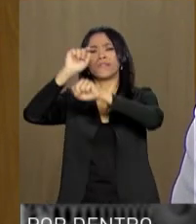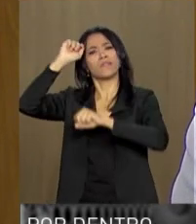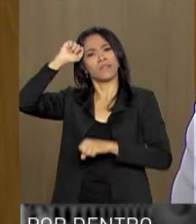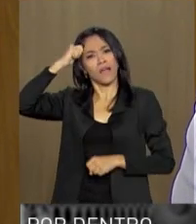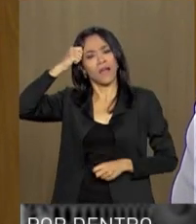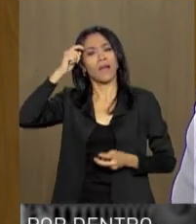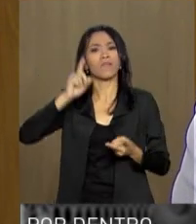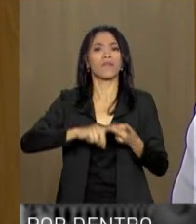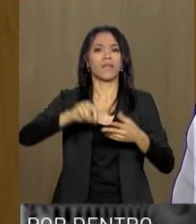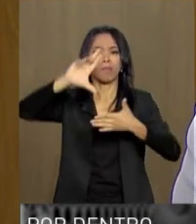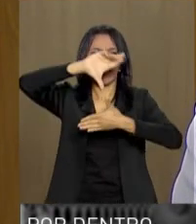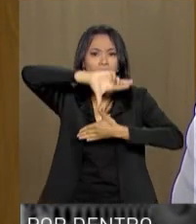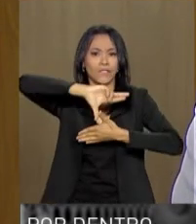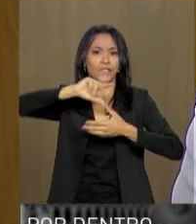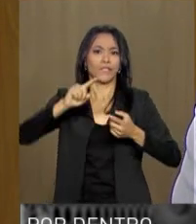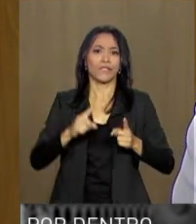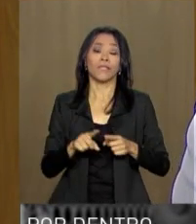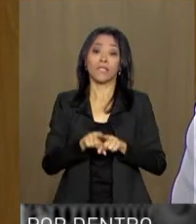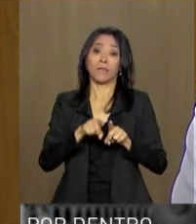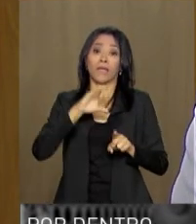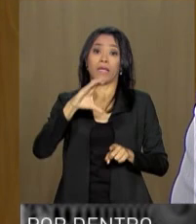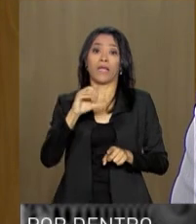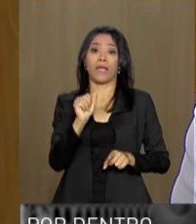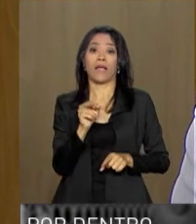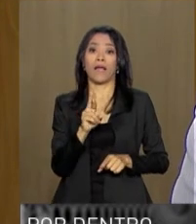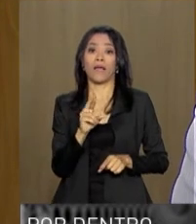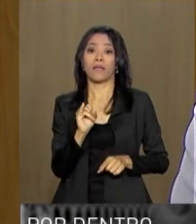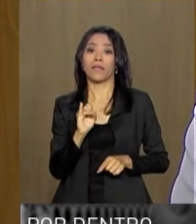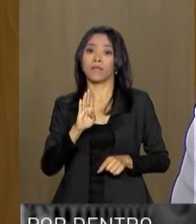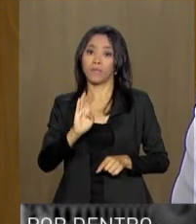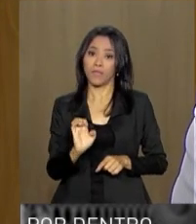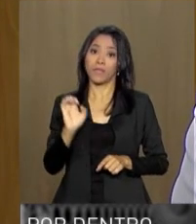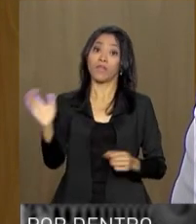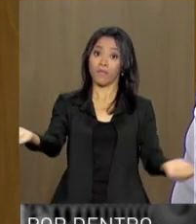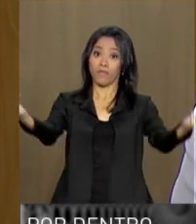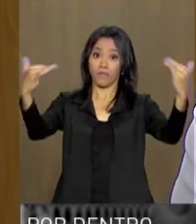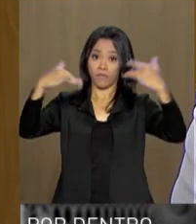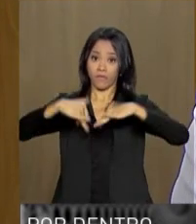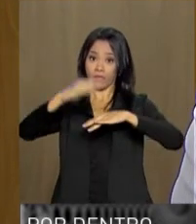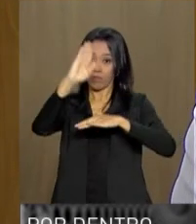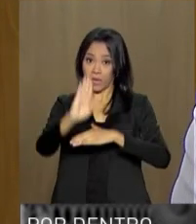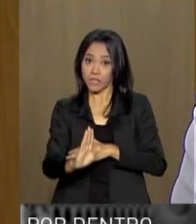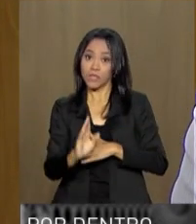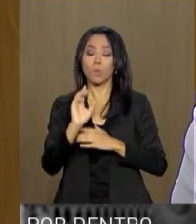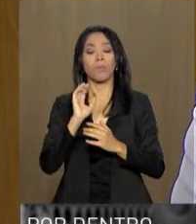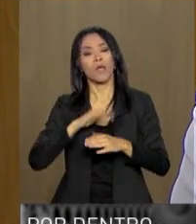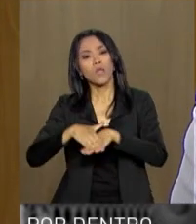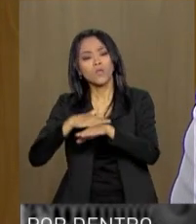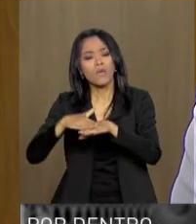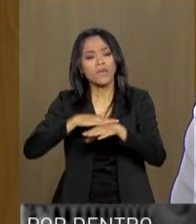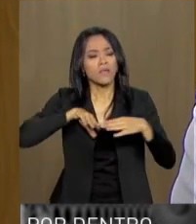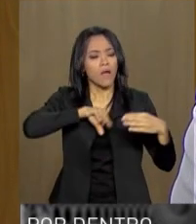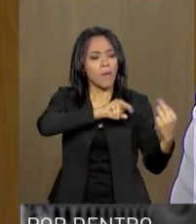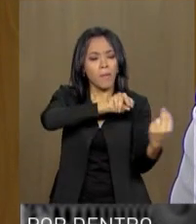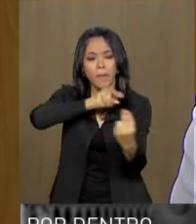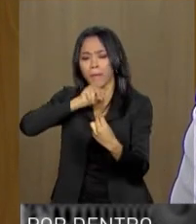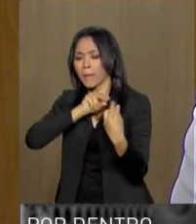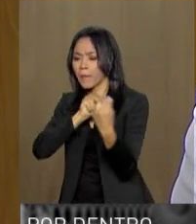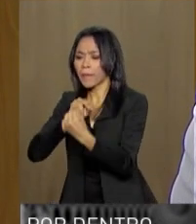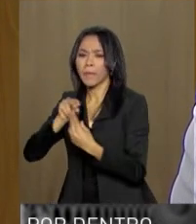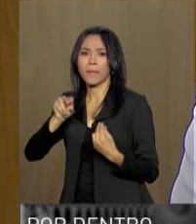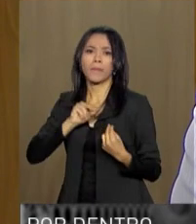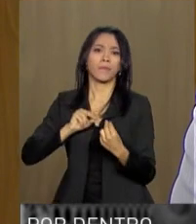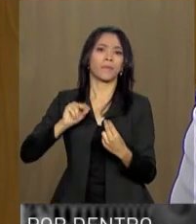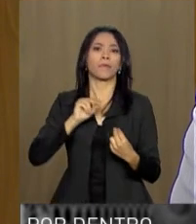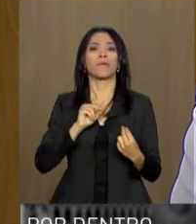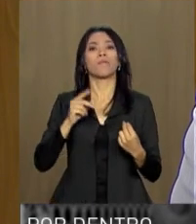caribe para que nós possamos dialogar para que seja é realmente realizada